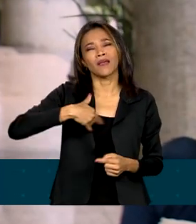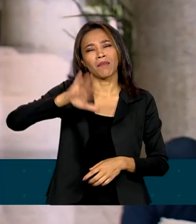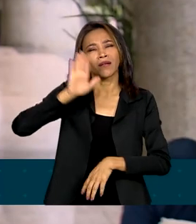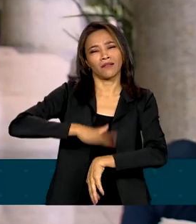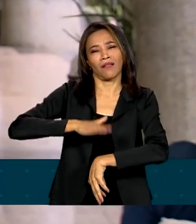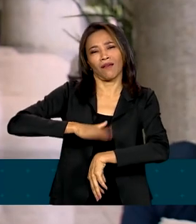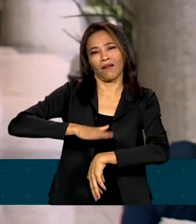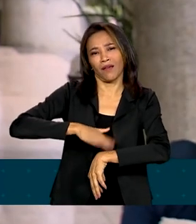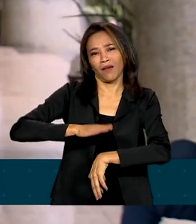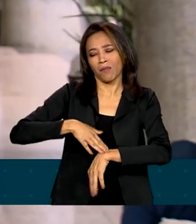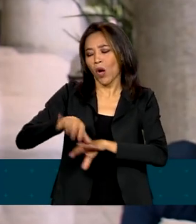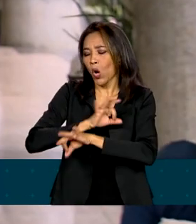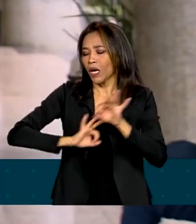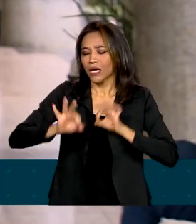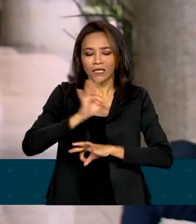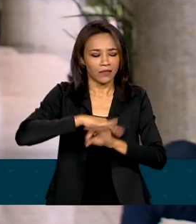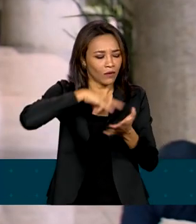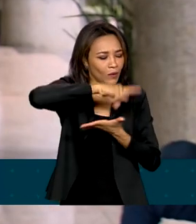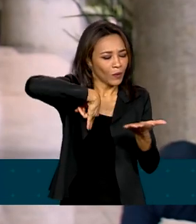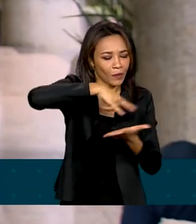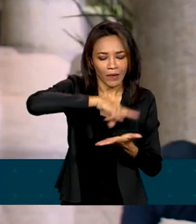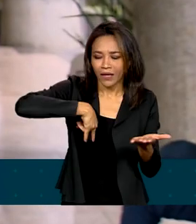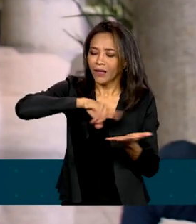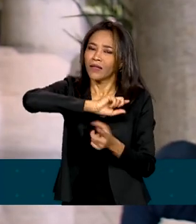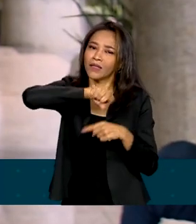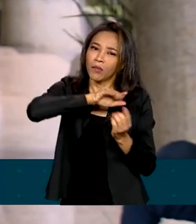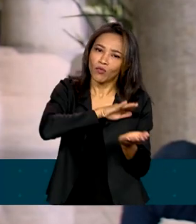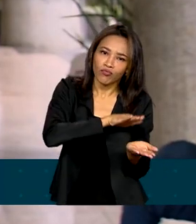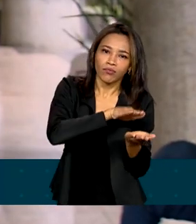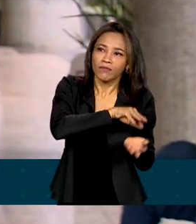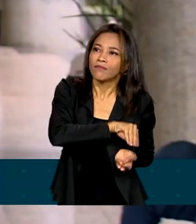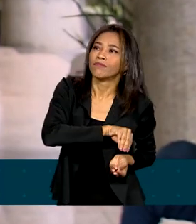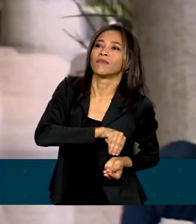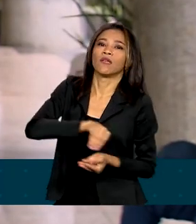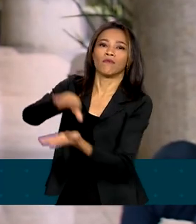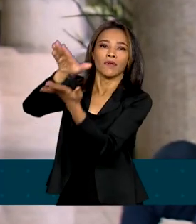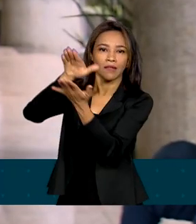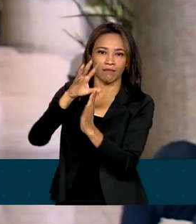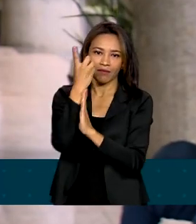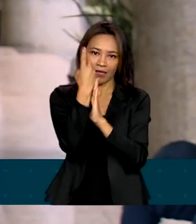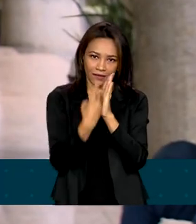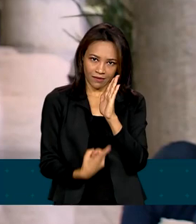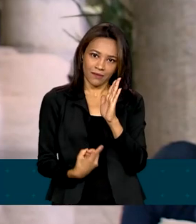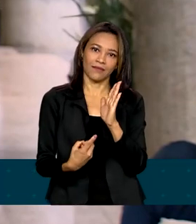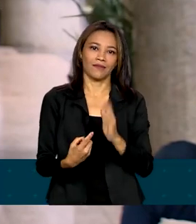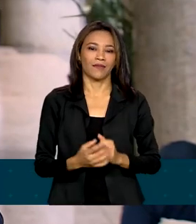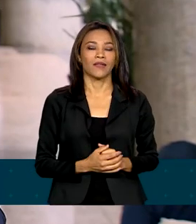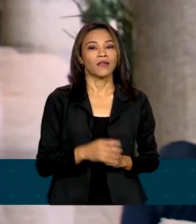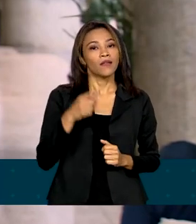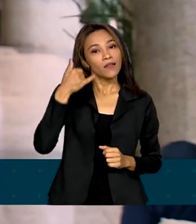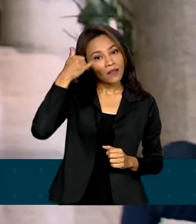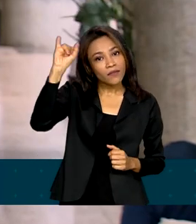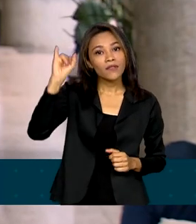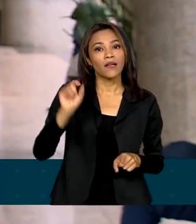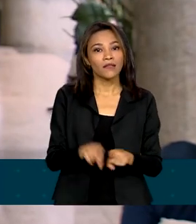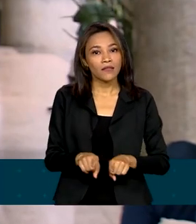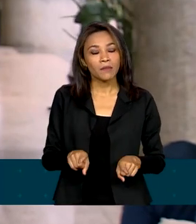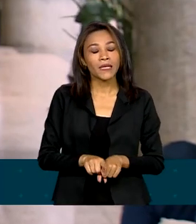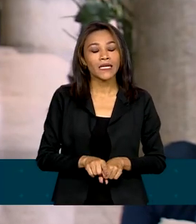para juntar e organizar a documentação necessária, né? Essa medida, né, também deve evitar